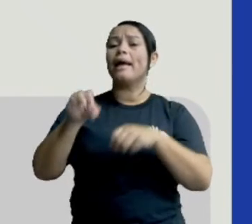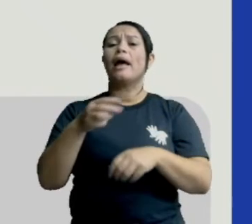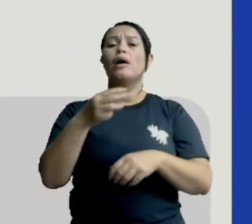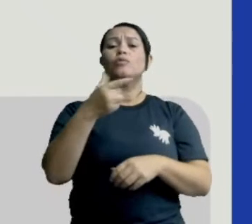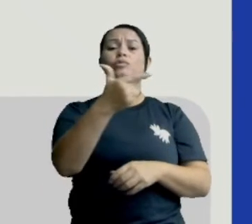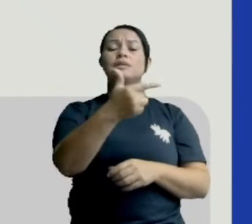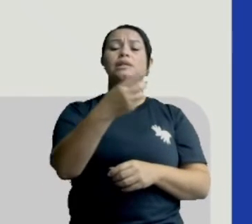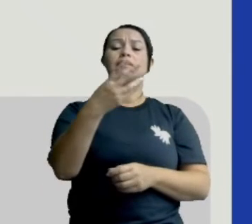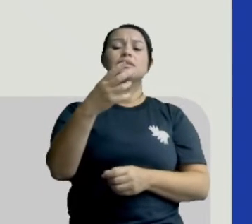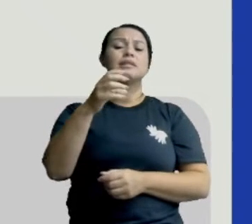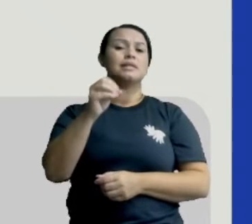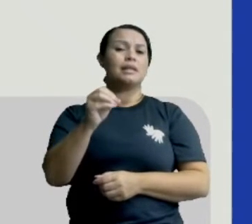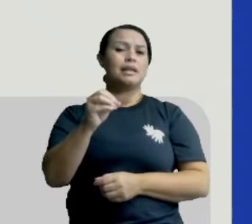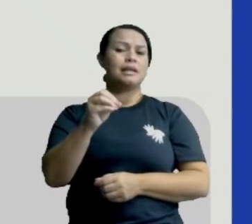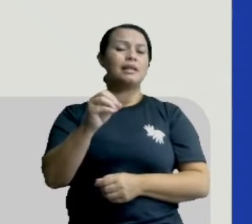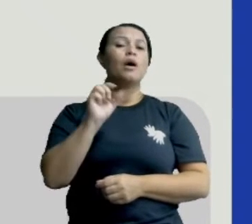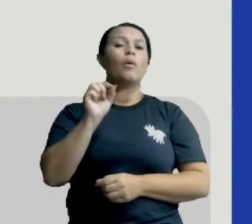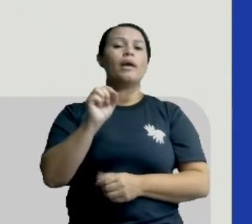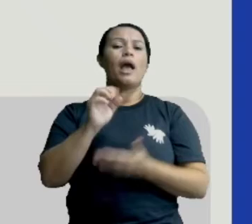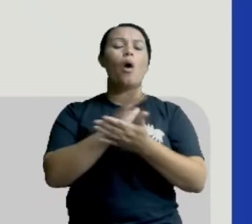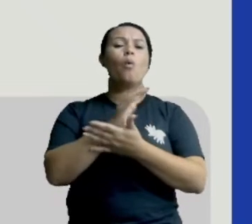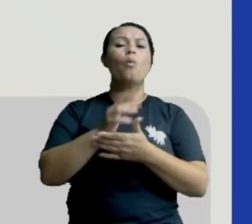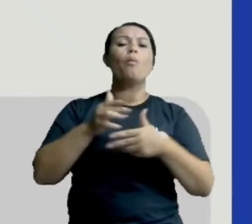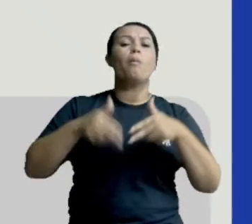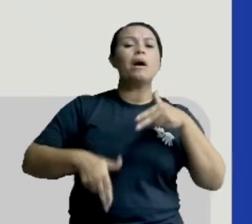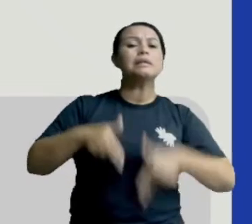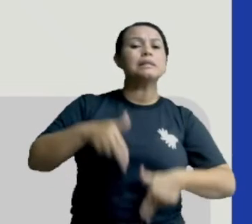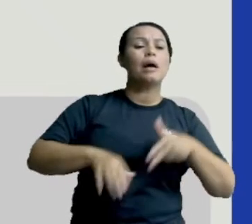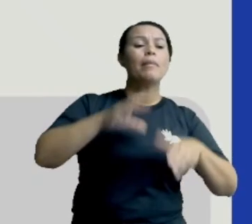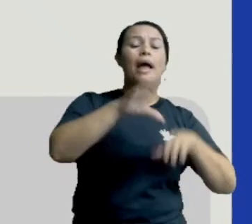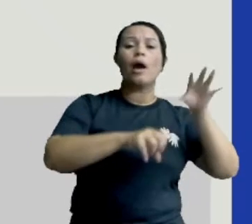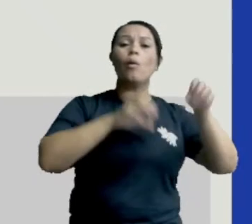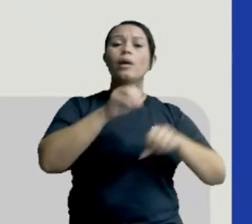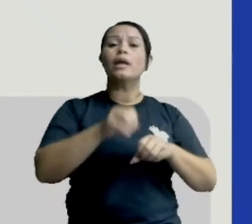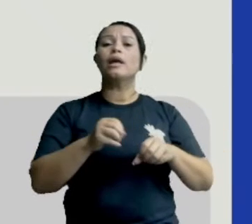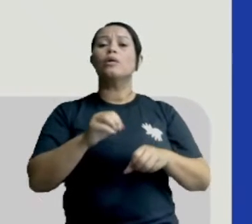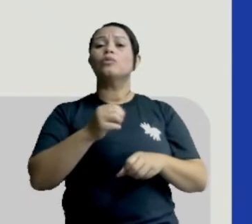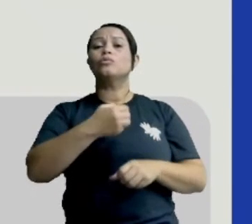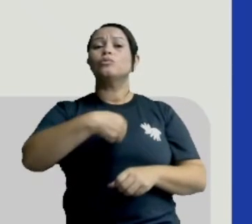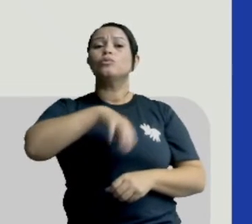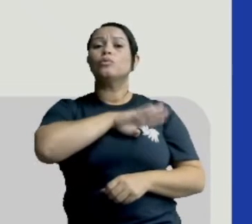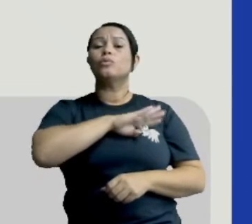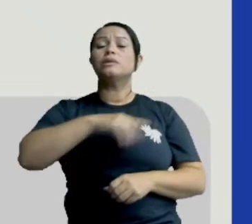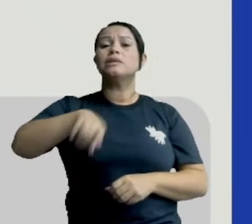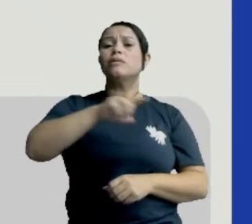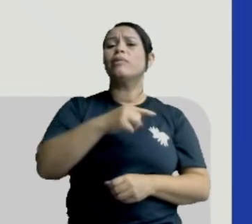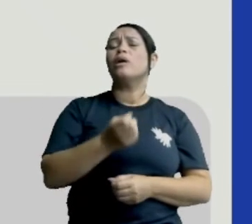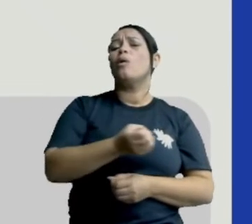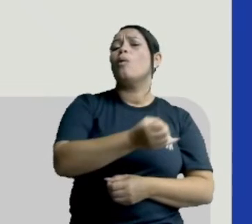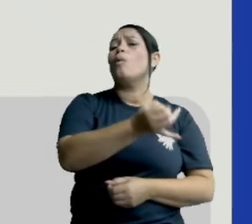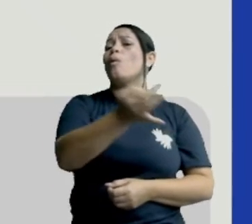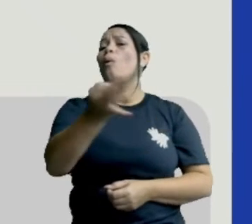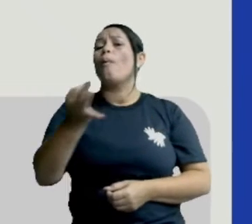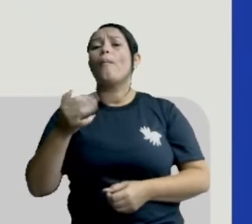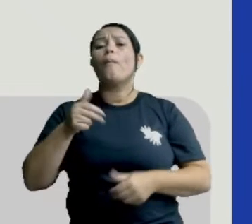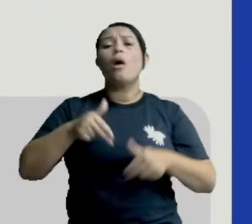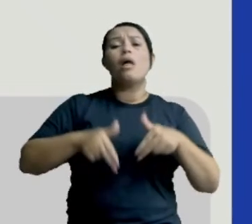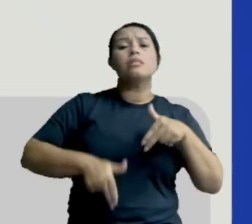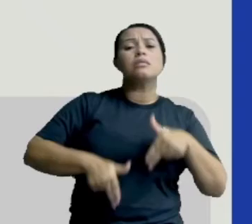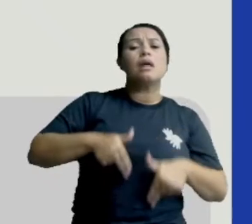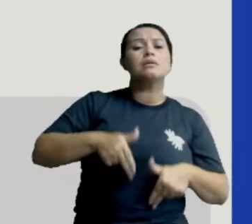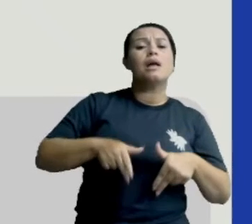230 armas de fogo e pólvora dos seus inimigos. Ao todo, quantas